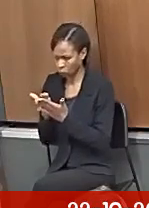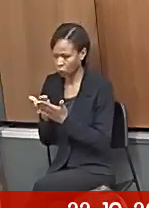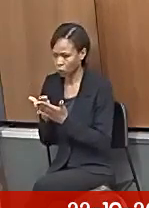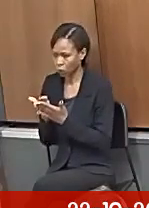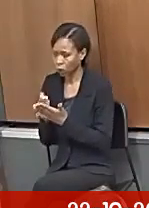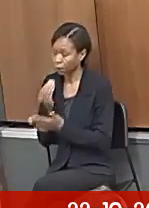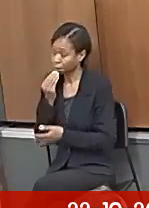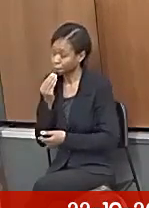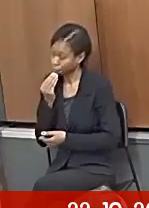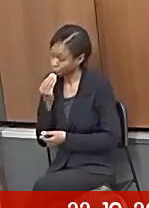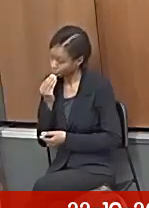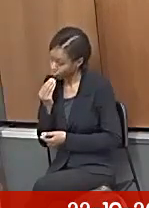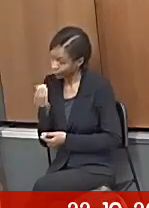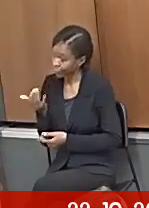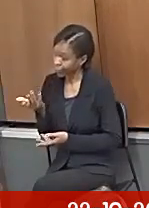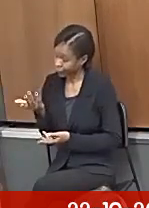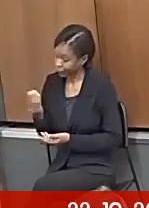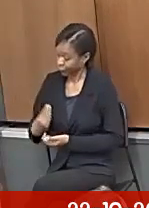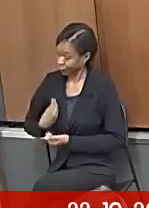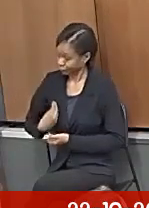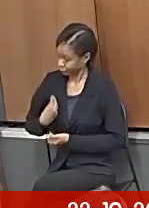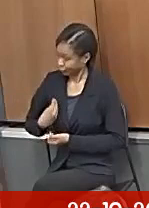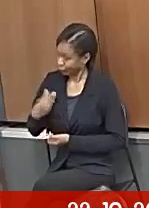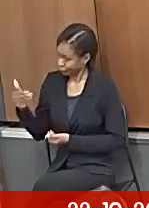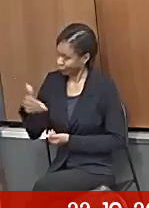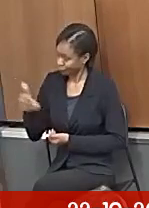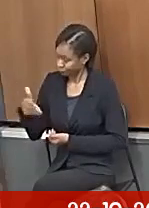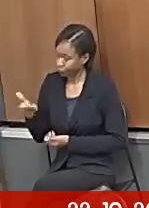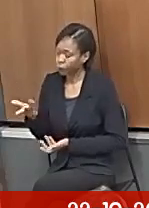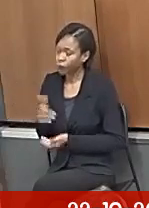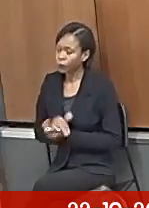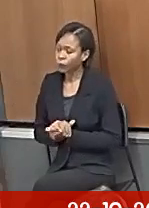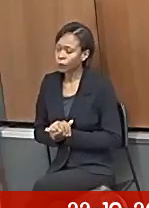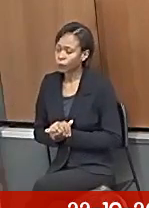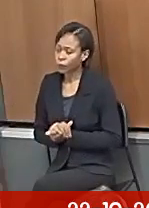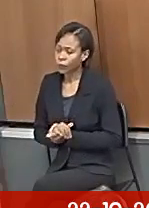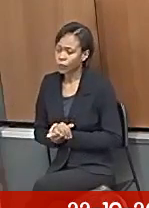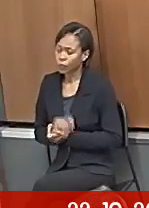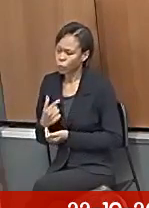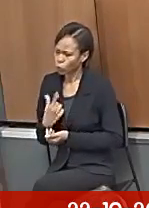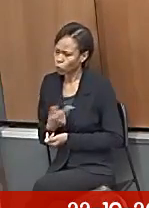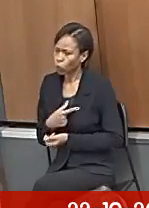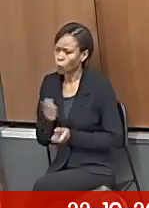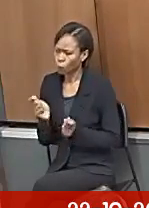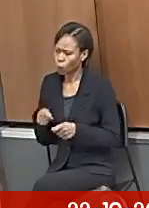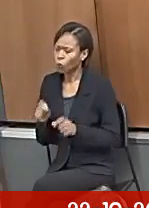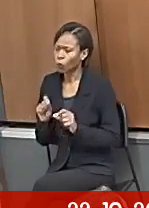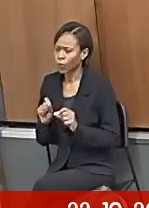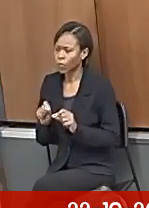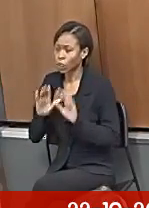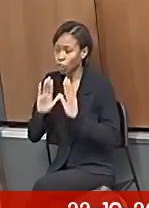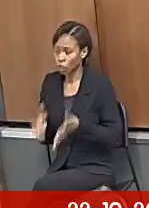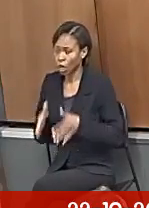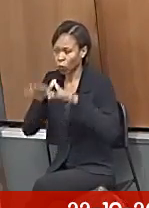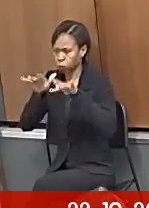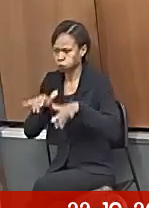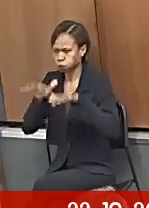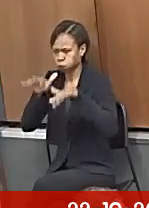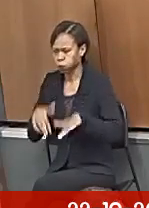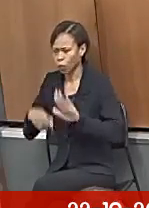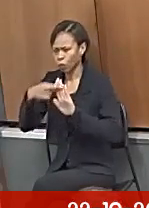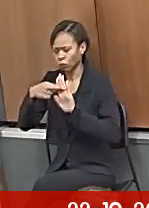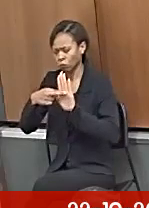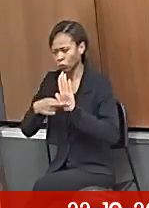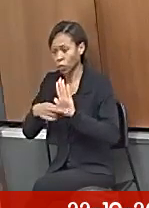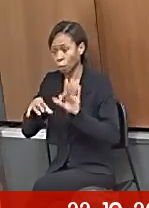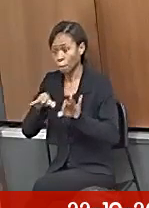espera que elas estejam presentes dessa vez, que já, a gente já vá com um TAC, um termo de ajustamento de